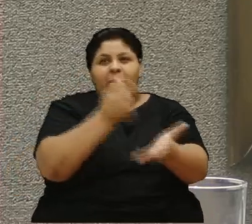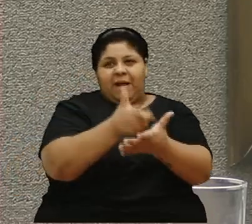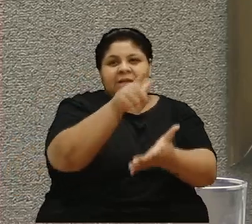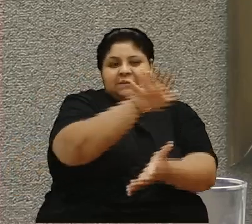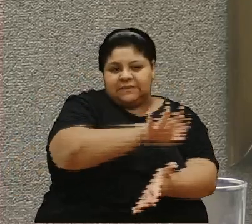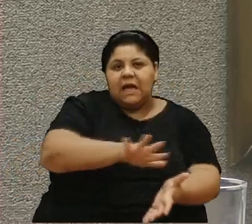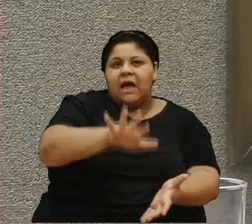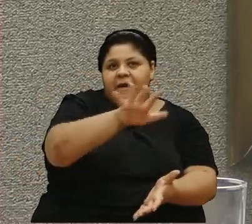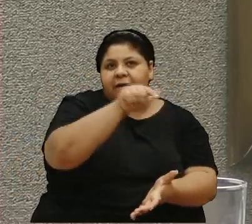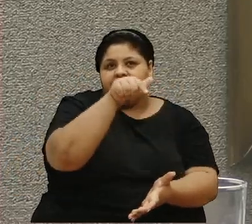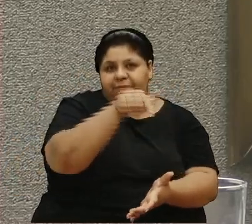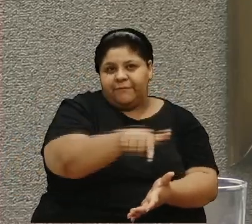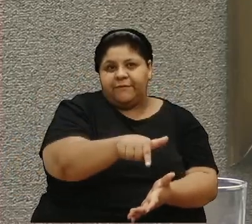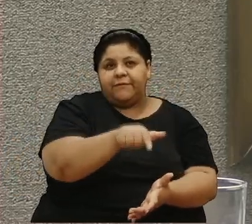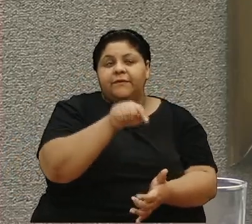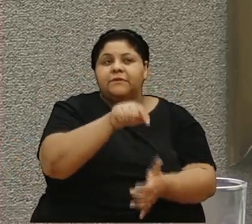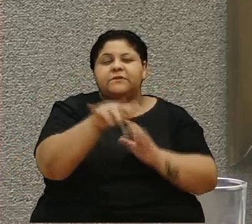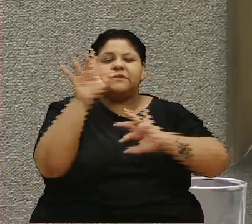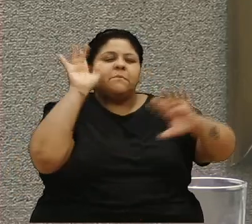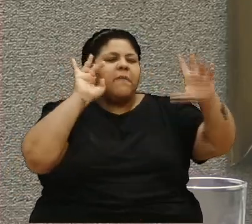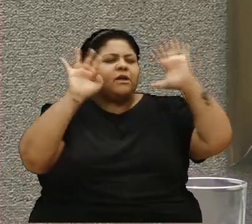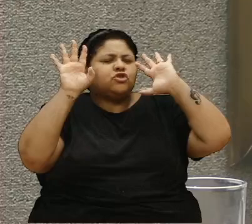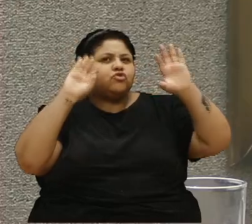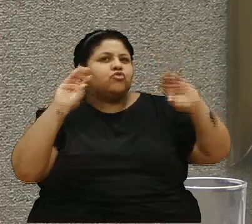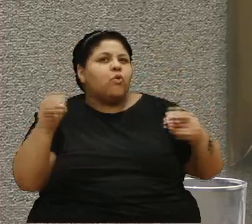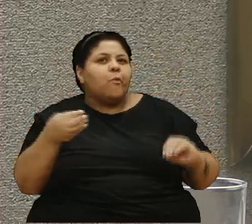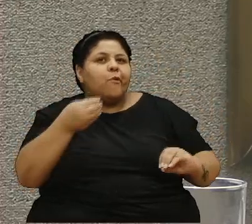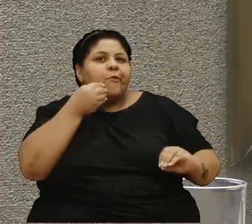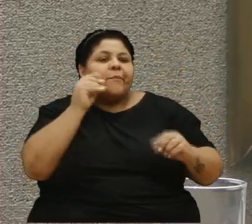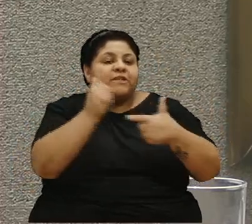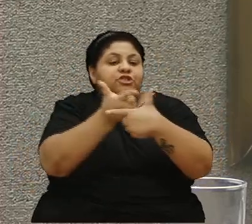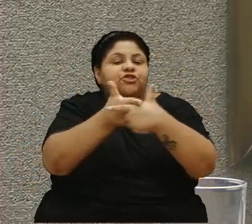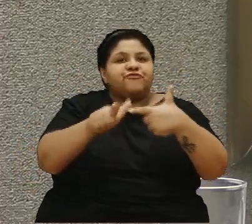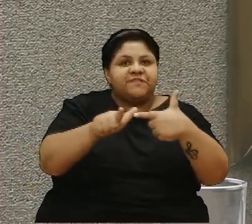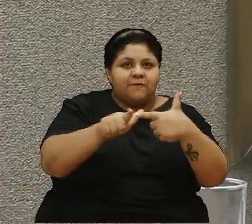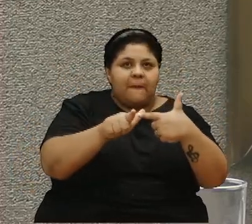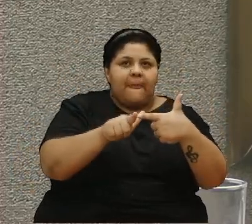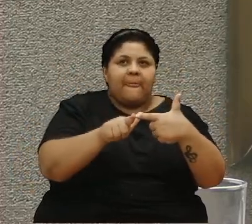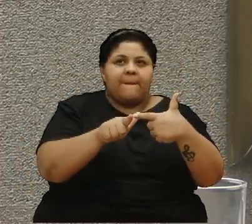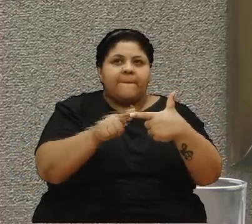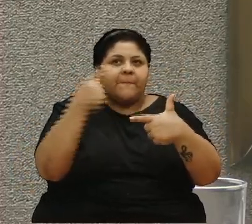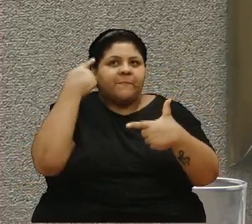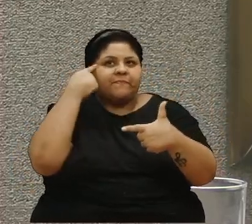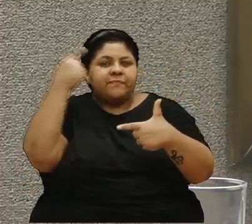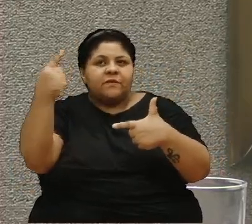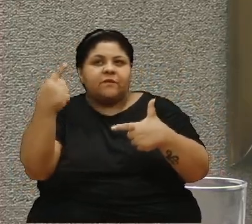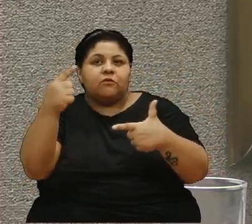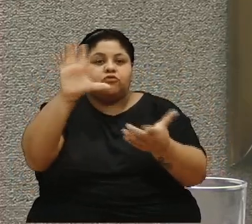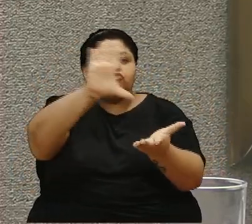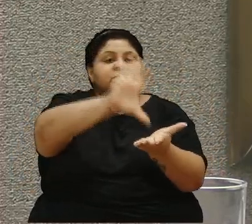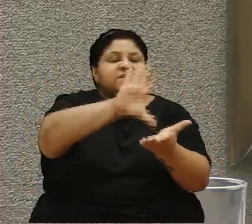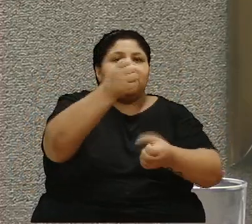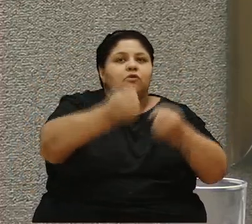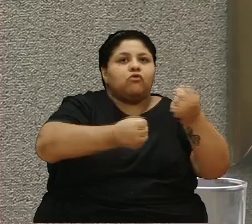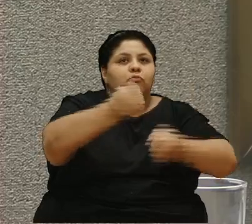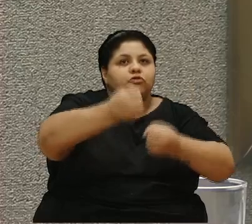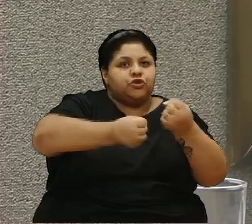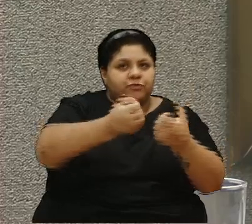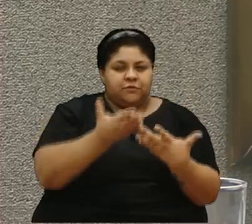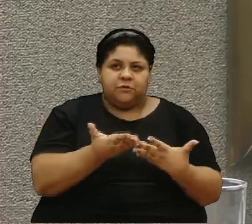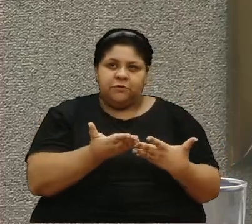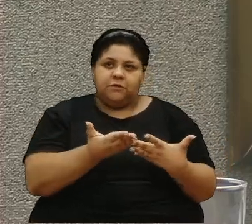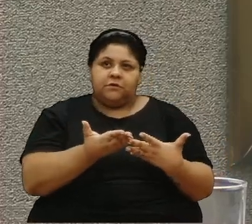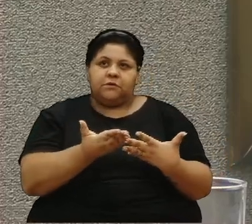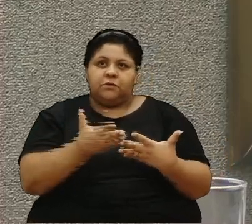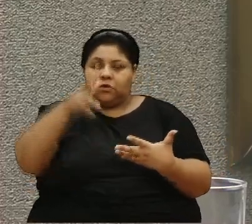momento, se vislumbrou a possibilidade de uma divisão da área com a ideia do centro automotivo.